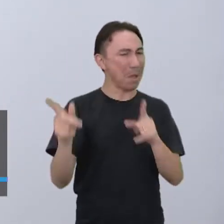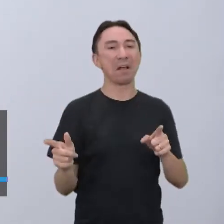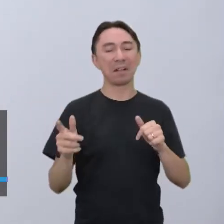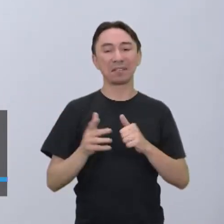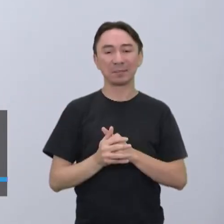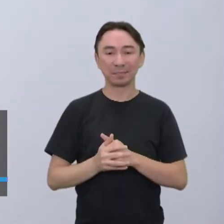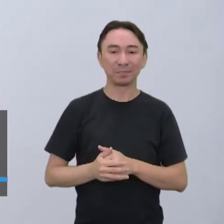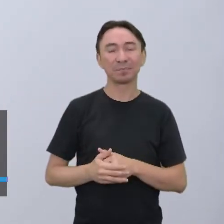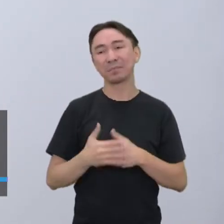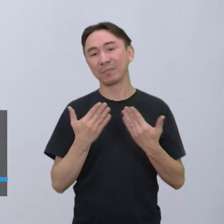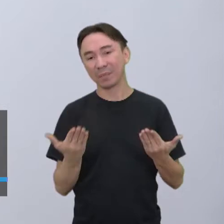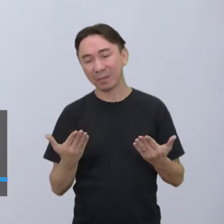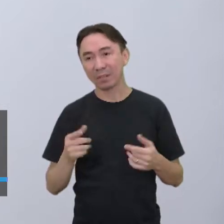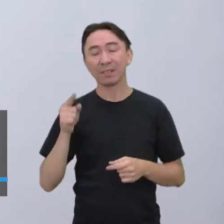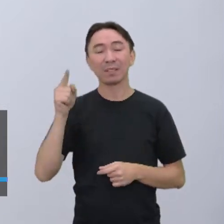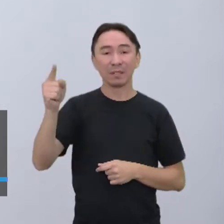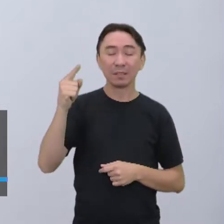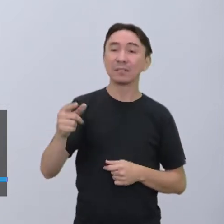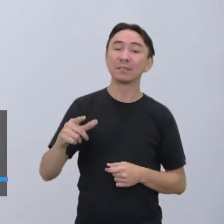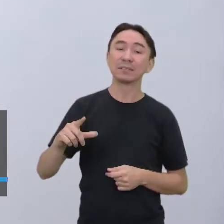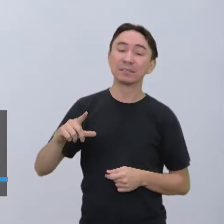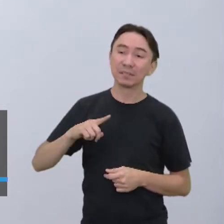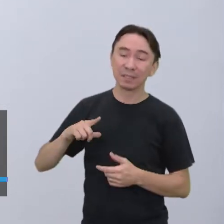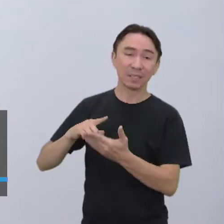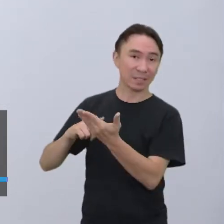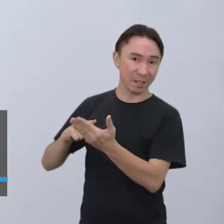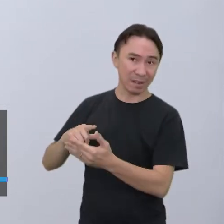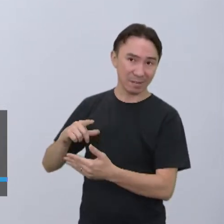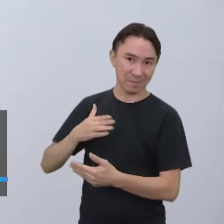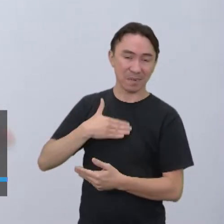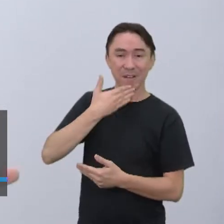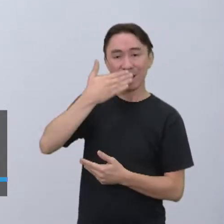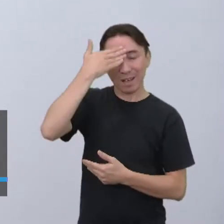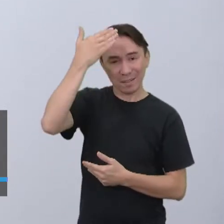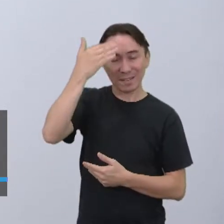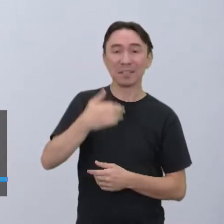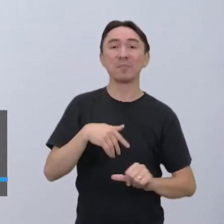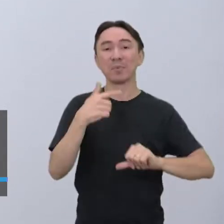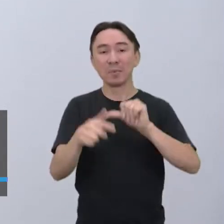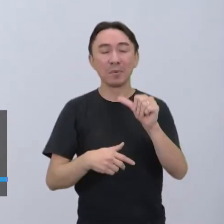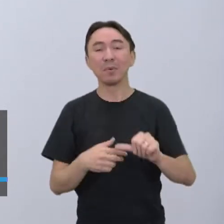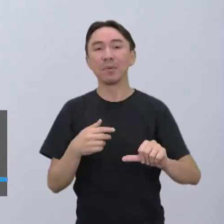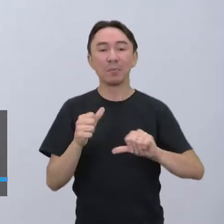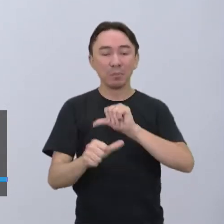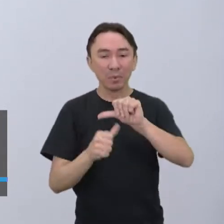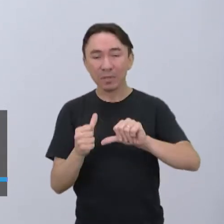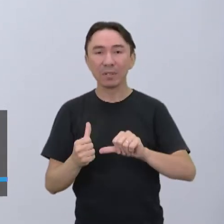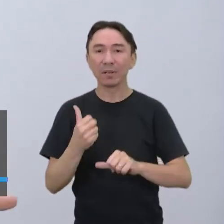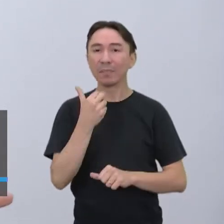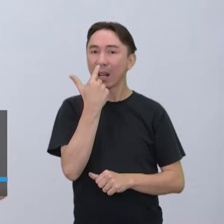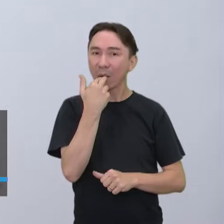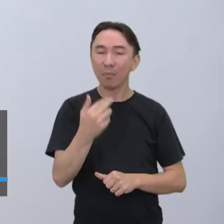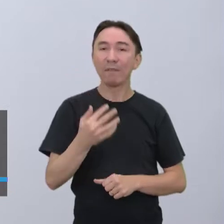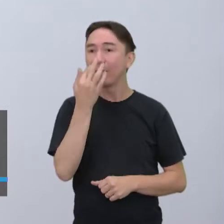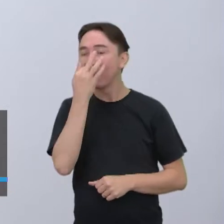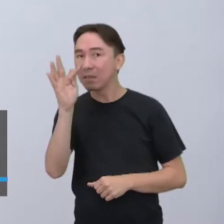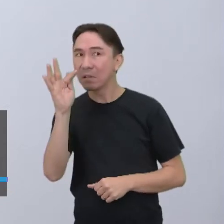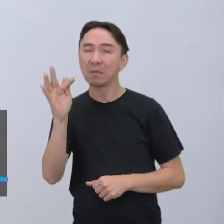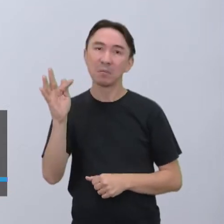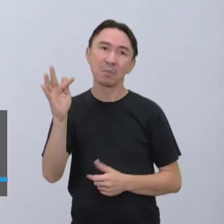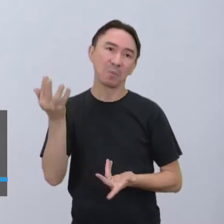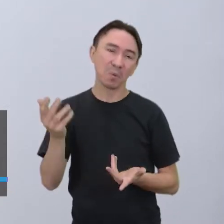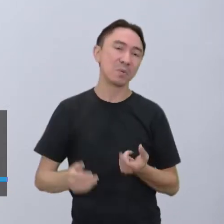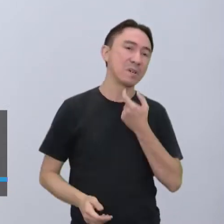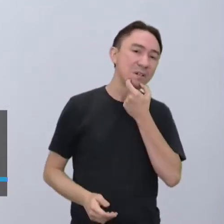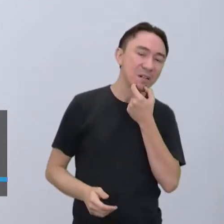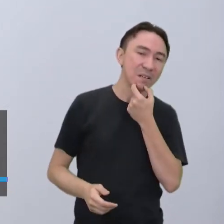sai do árabe, vem para o inglês ou francês e daí para o português. E há uma transmutação de formação. A gente tem que tomar cuidado com